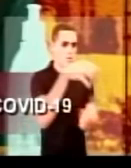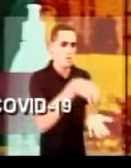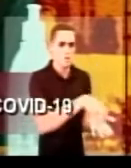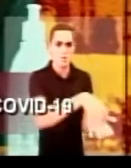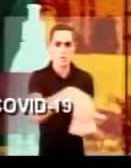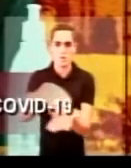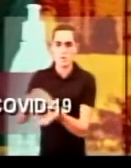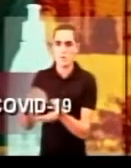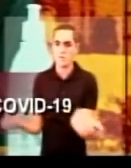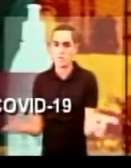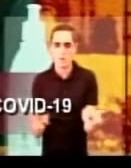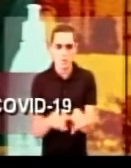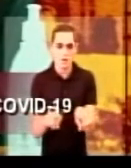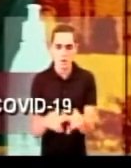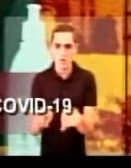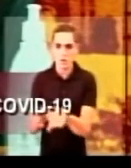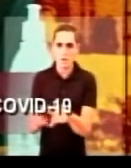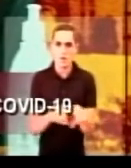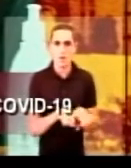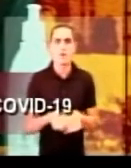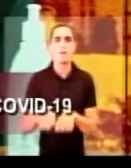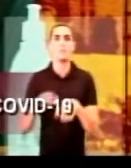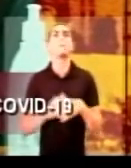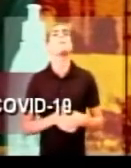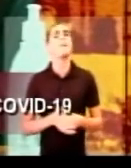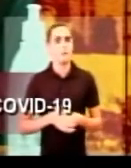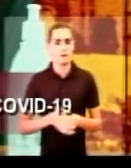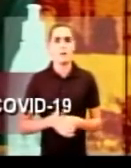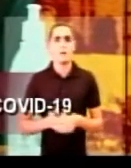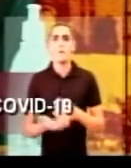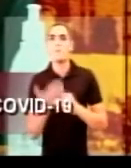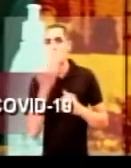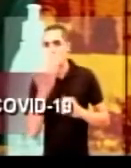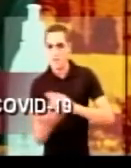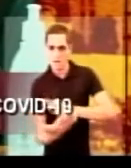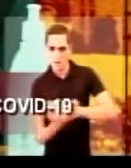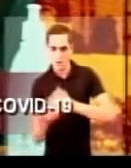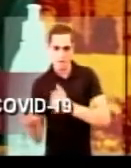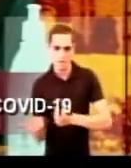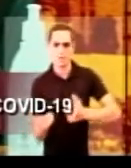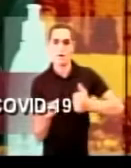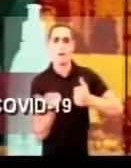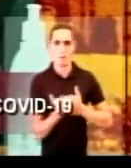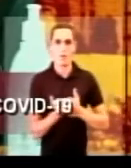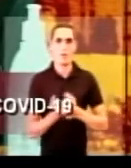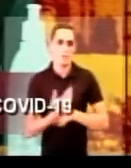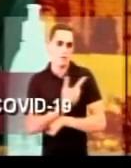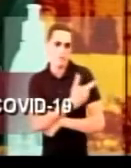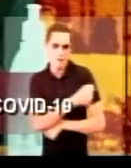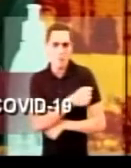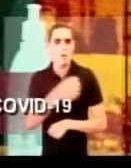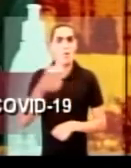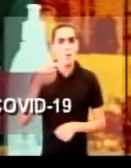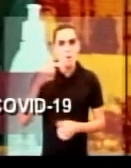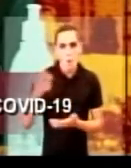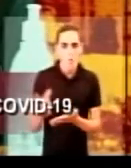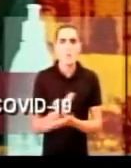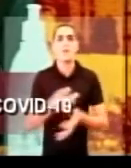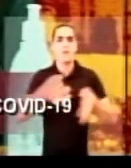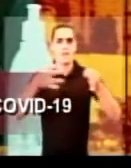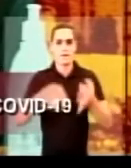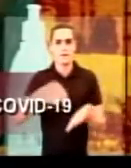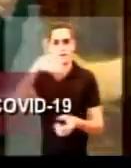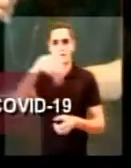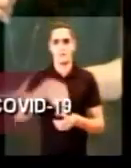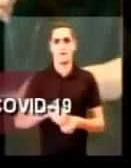nos fornecendo todo o apoio necessário para que essa campanha corra da melhor forma possível na cidade. Pode passar. Bom,